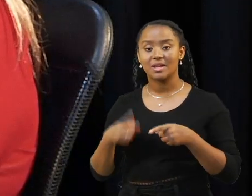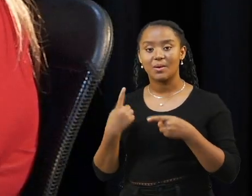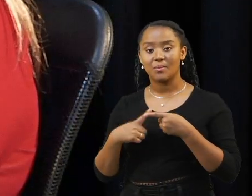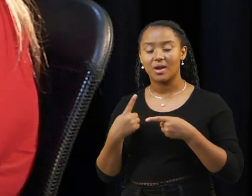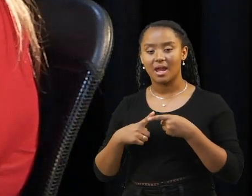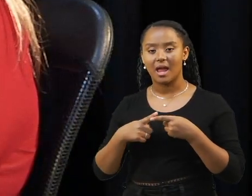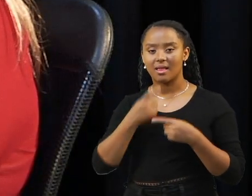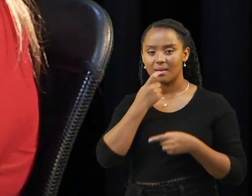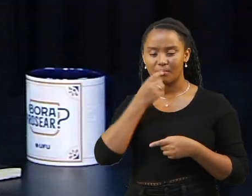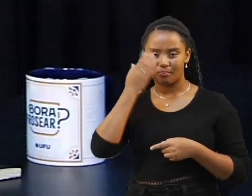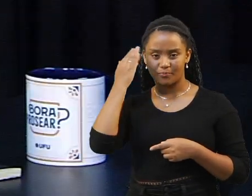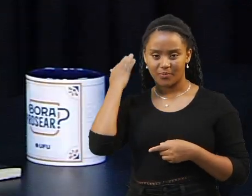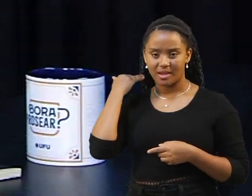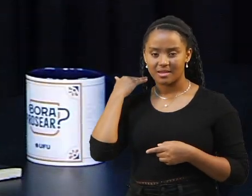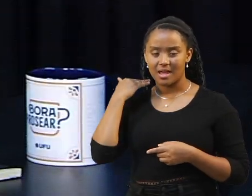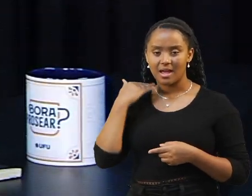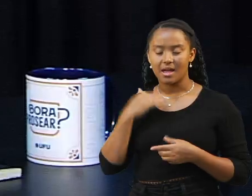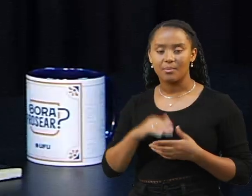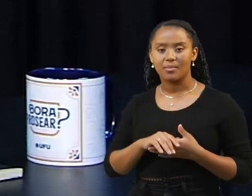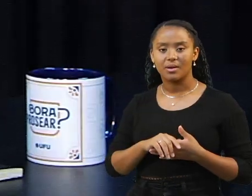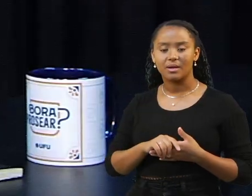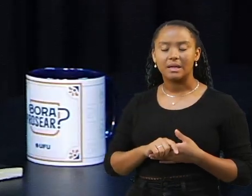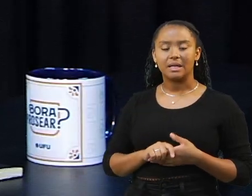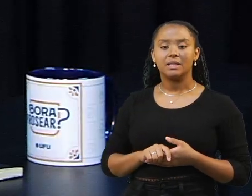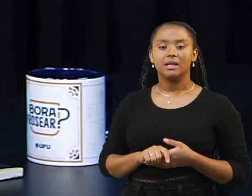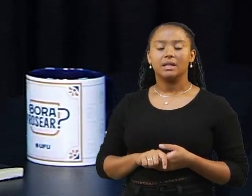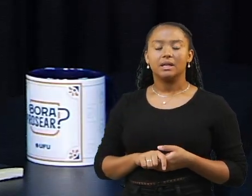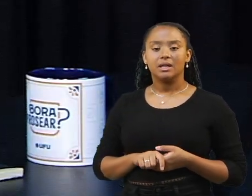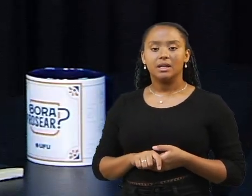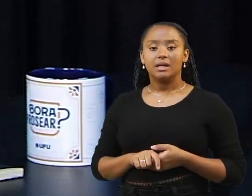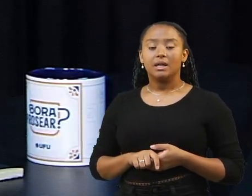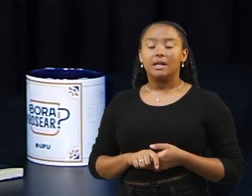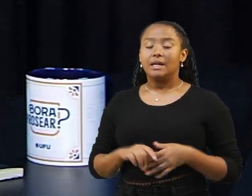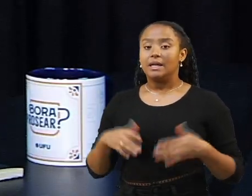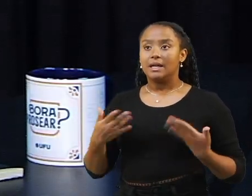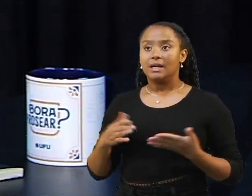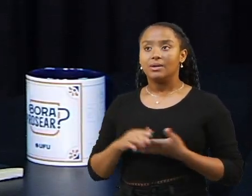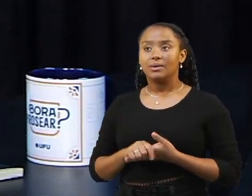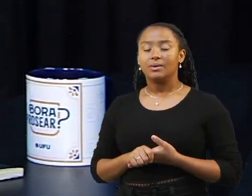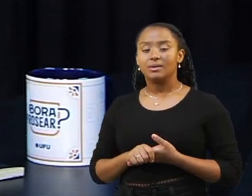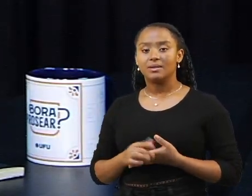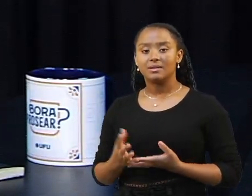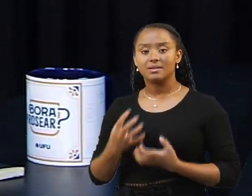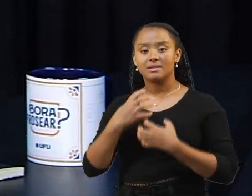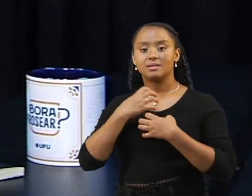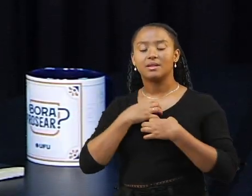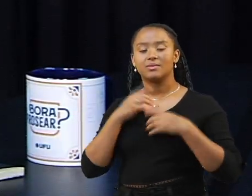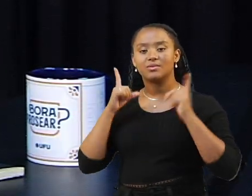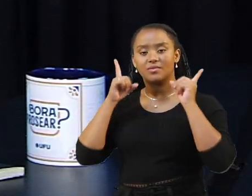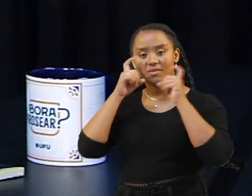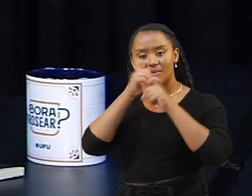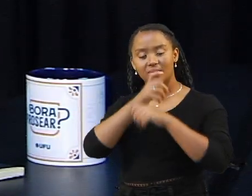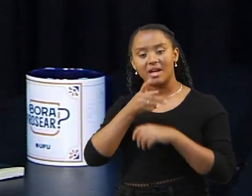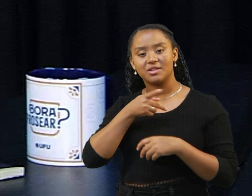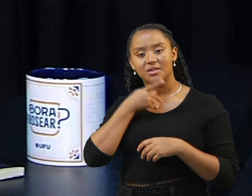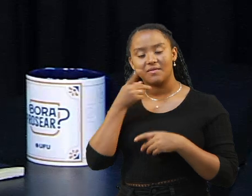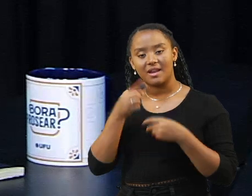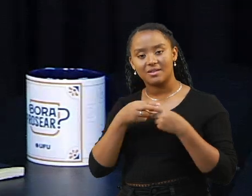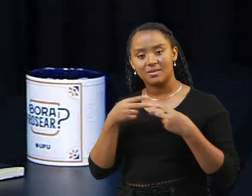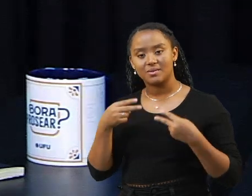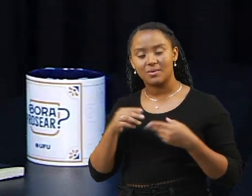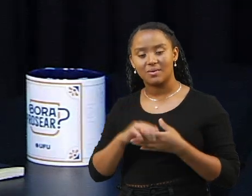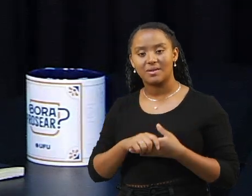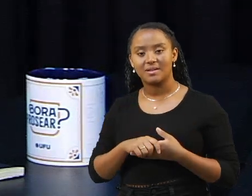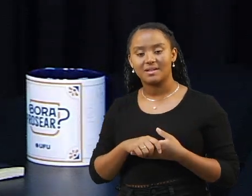coisa. Até pouquíssimo tempo agora, né, após a minha viuvez, eu sinto